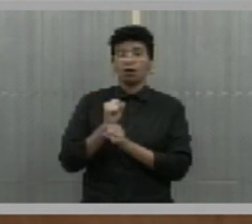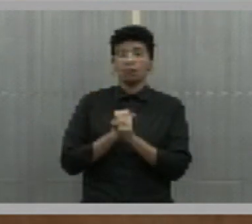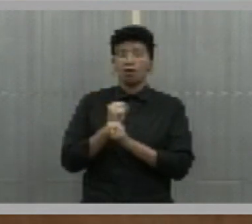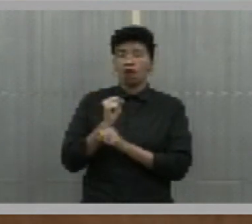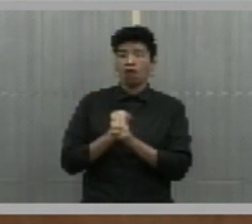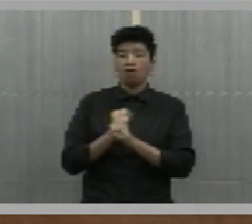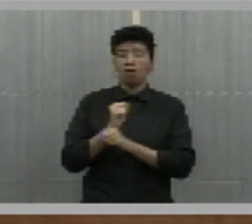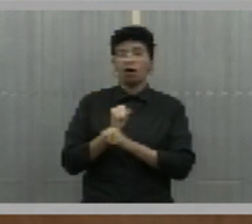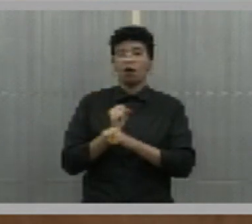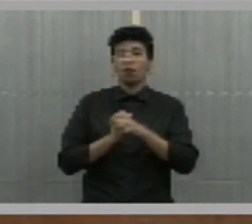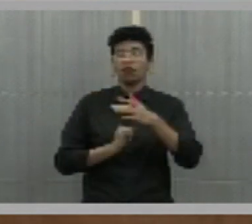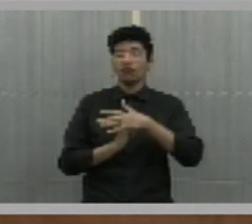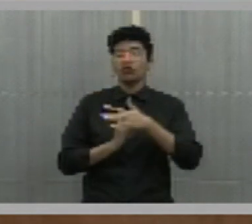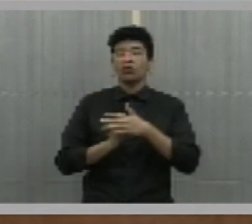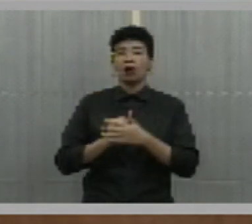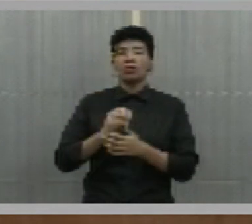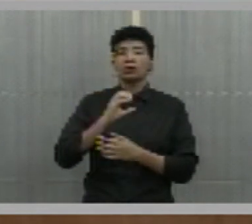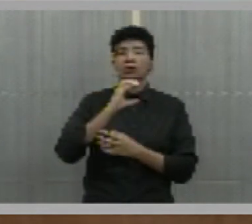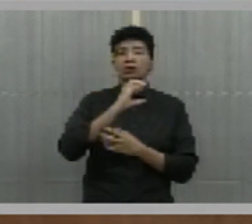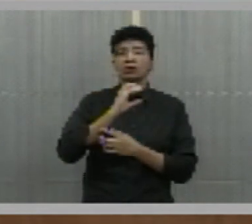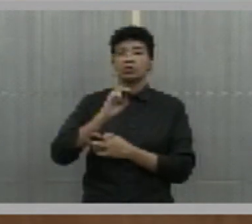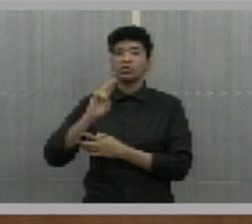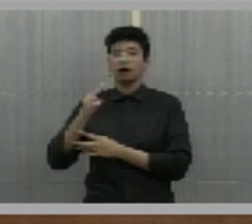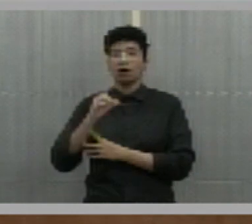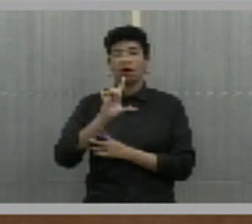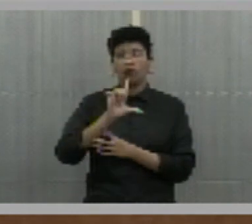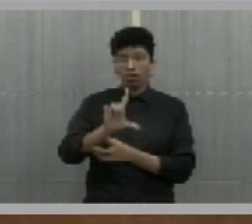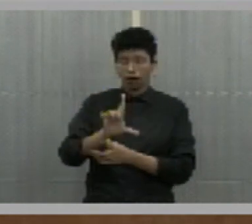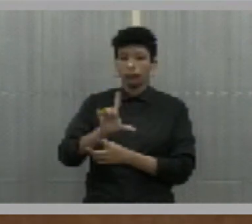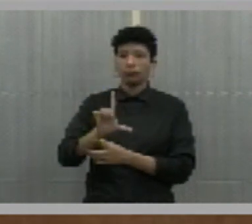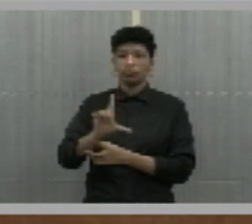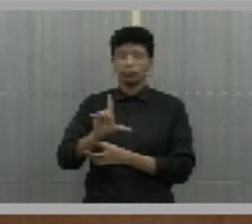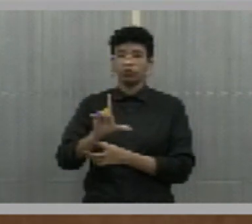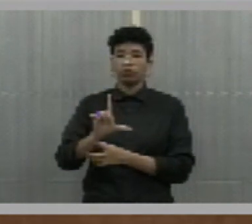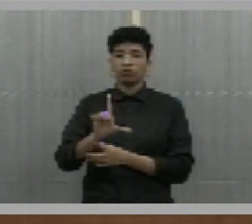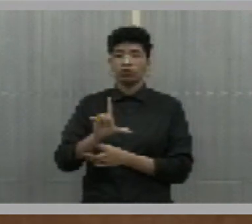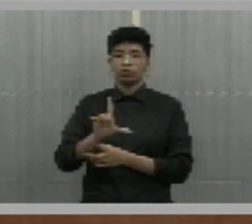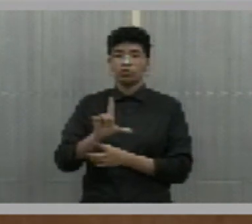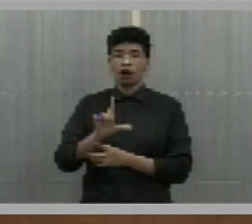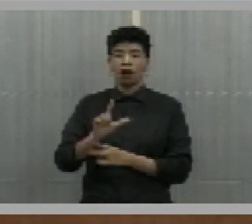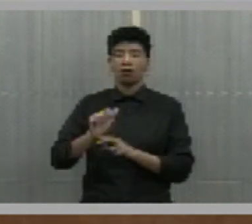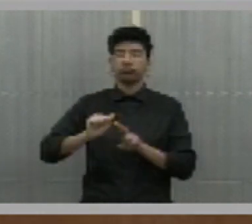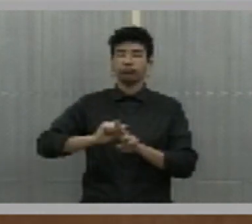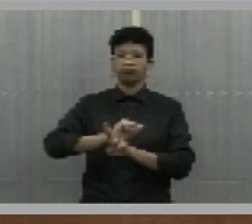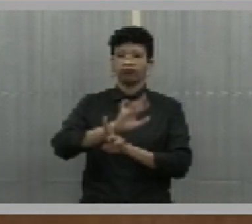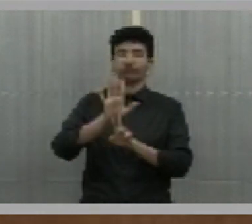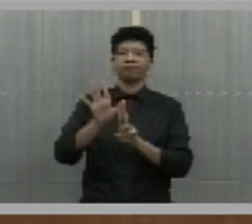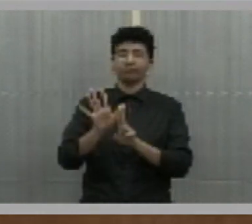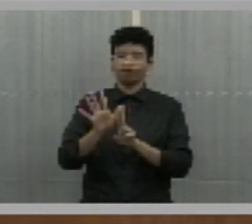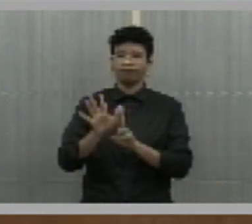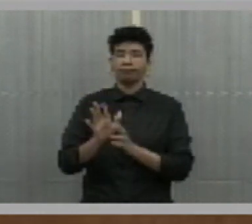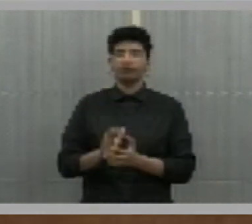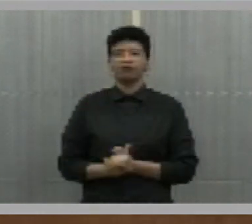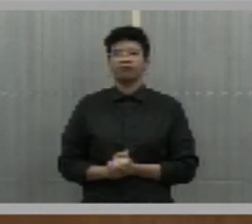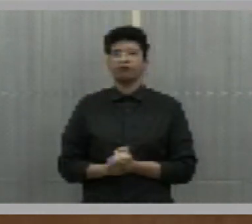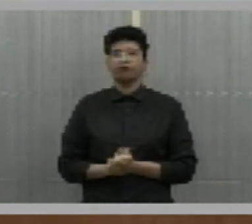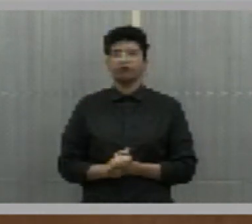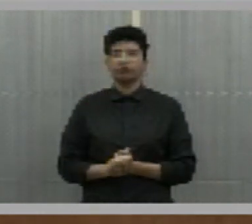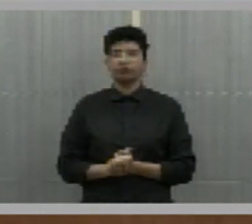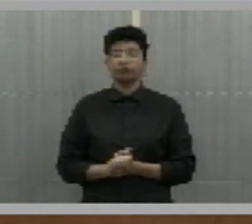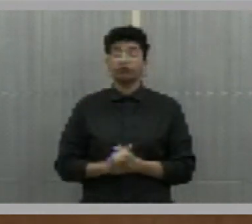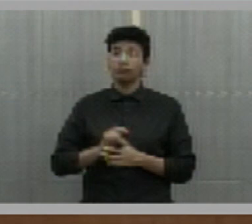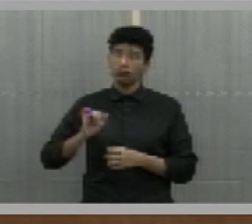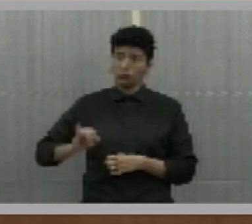fundação do Centro de Ciências Humanas e Letras, CCHL, da Universidade Federal do Piauí. Considerando